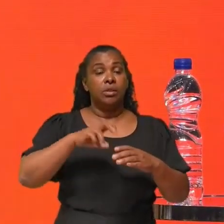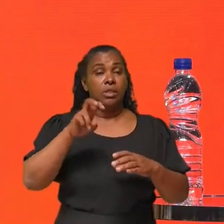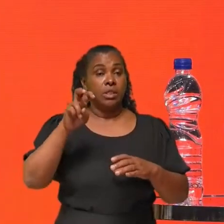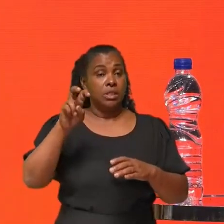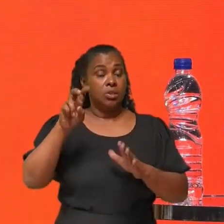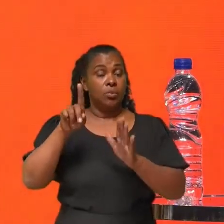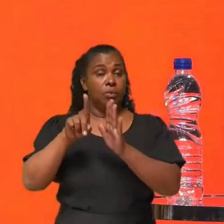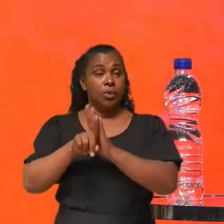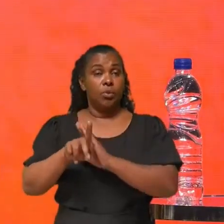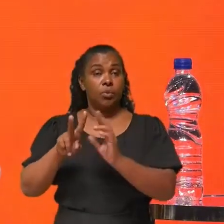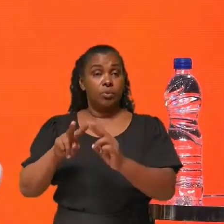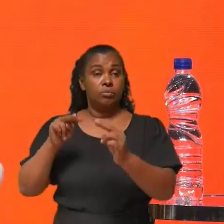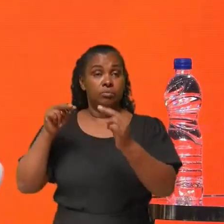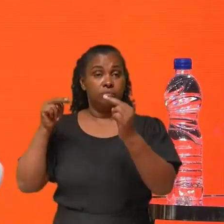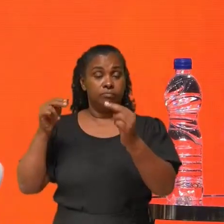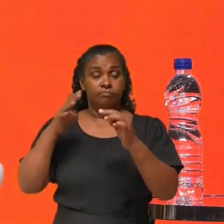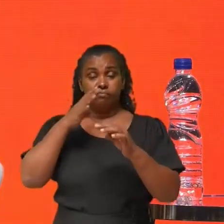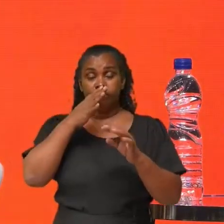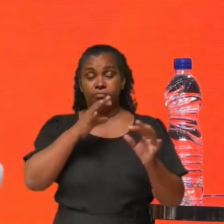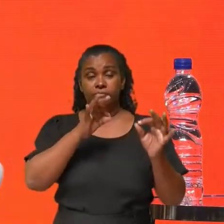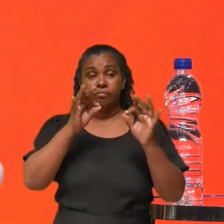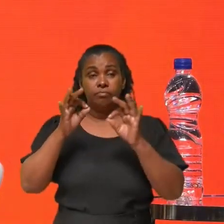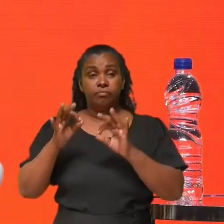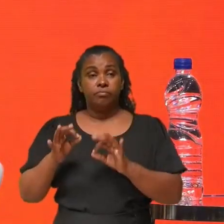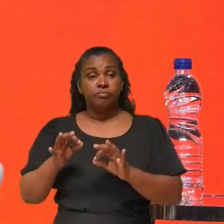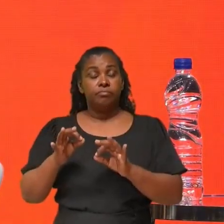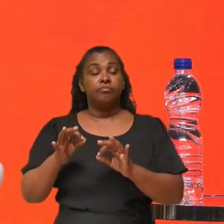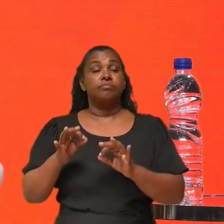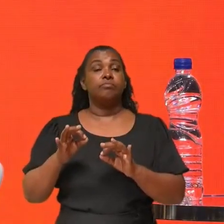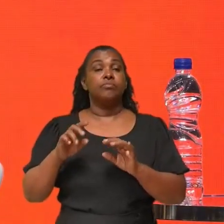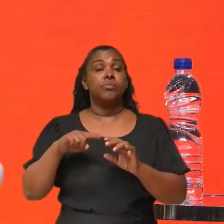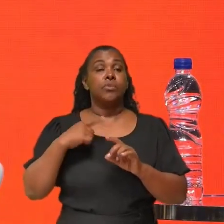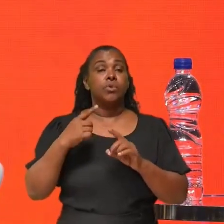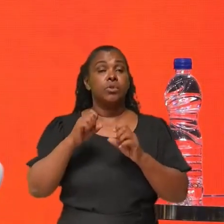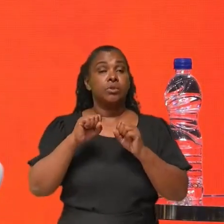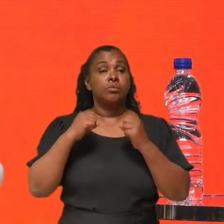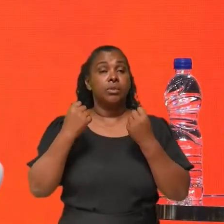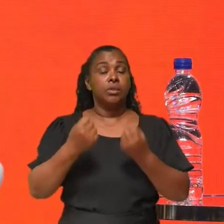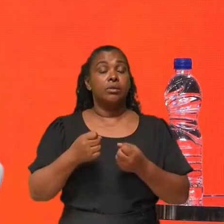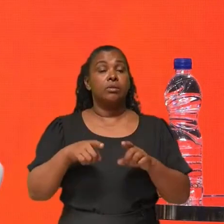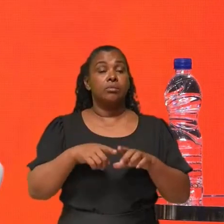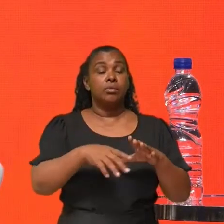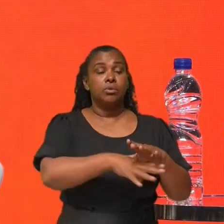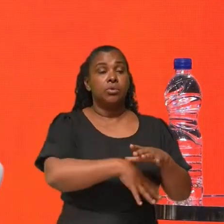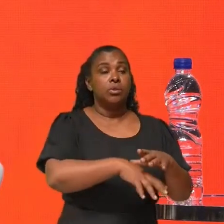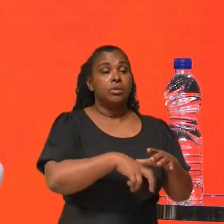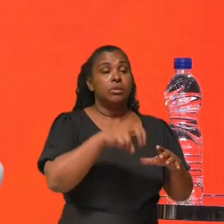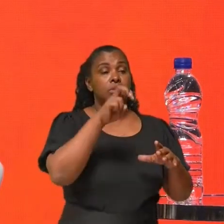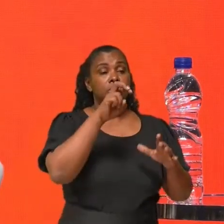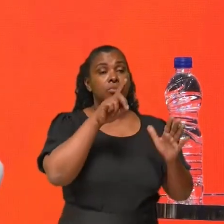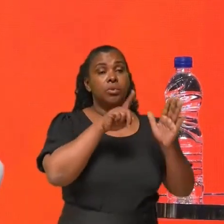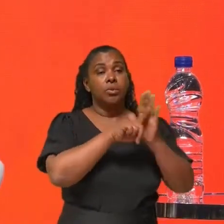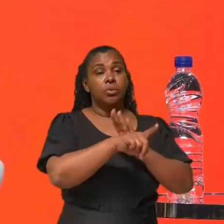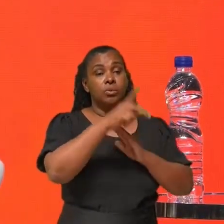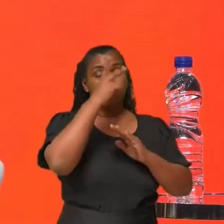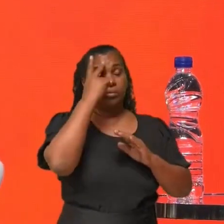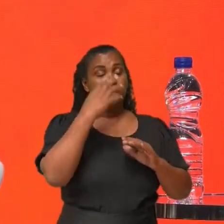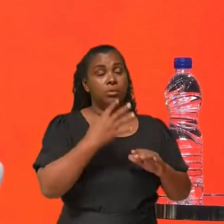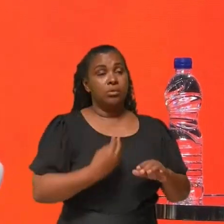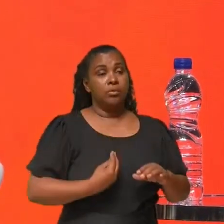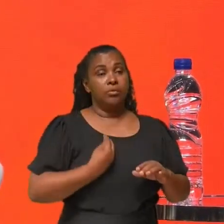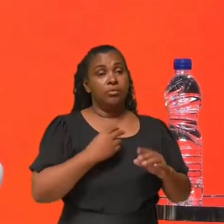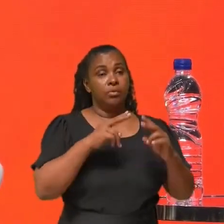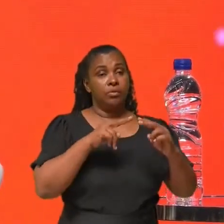acompanhando online este nosso seminário e também 5 perguntas aqui de quem está no auditório.